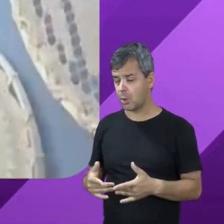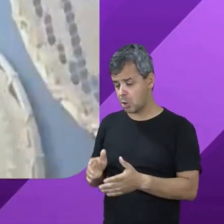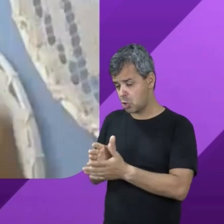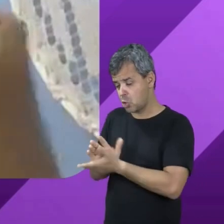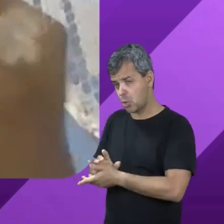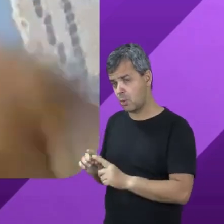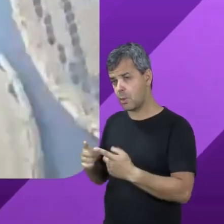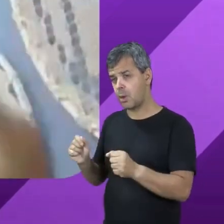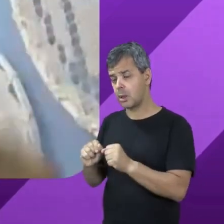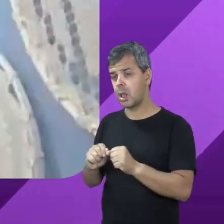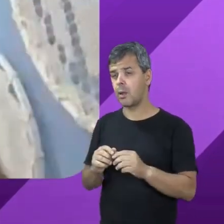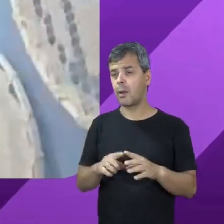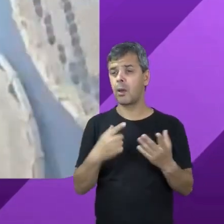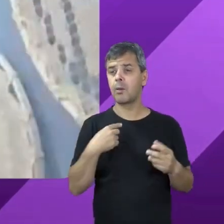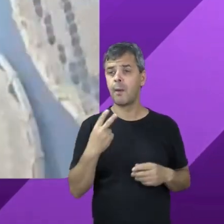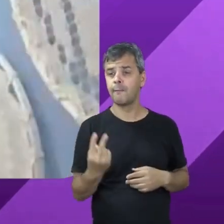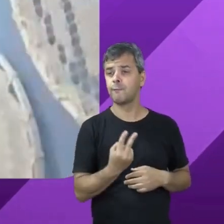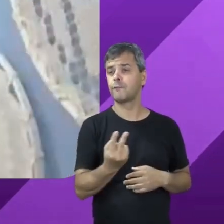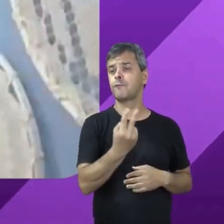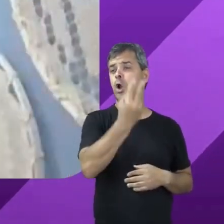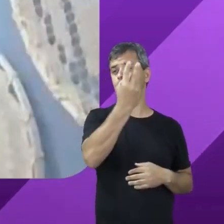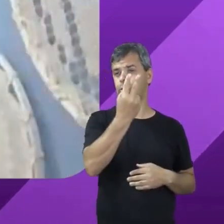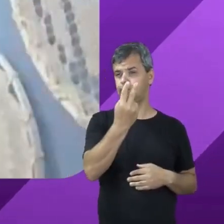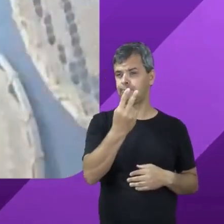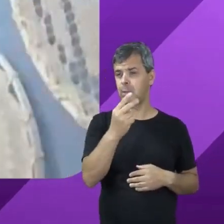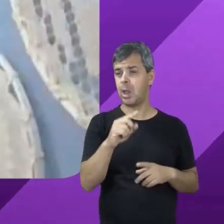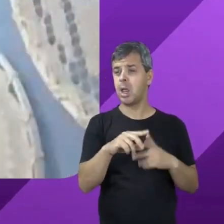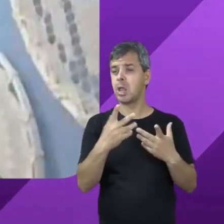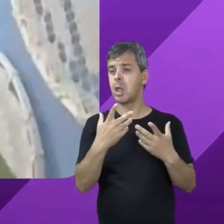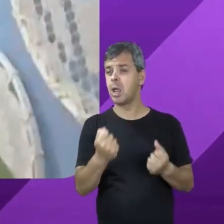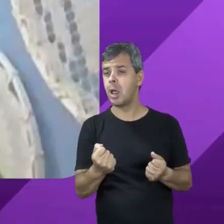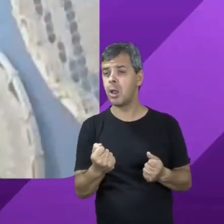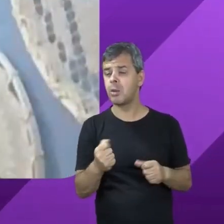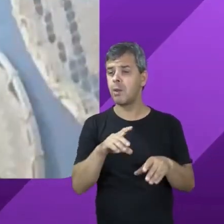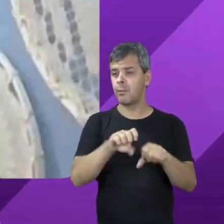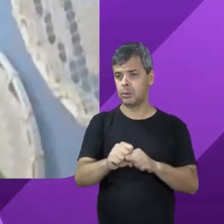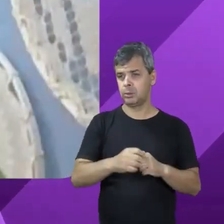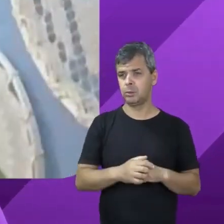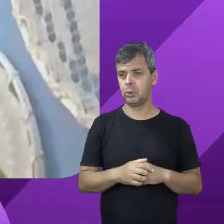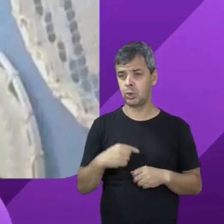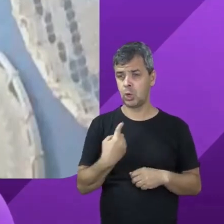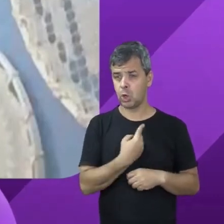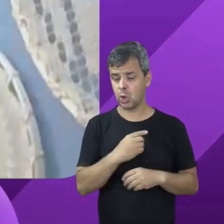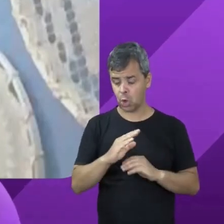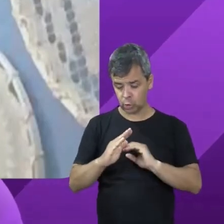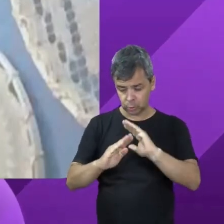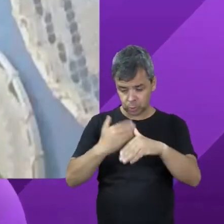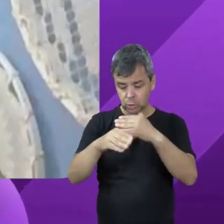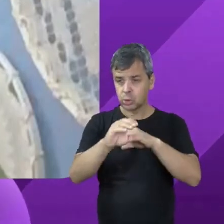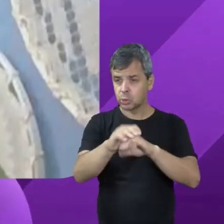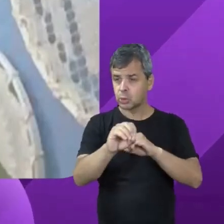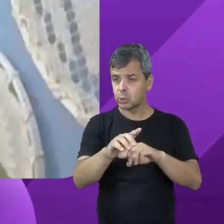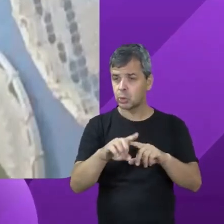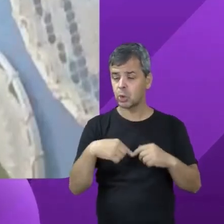nós temos o caráter valorativo, que é a aposta nas formações, nos processos educacionais, para